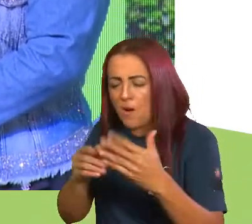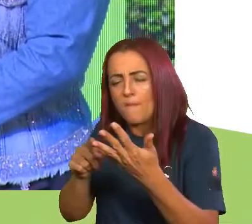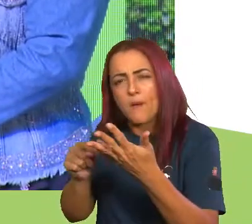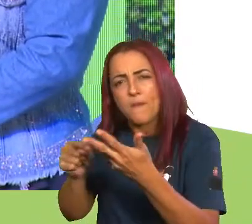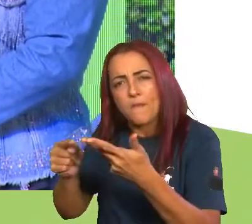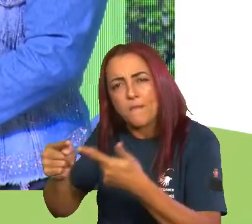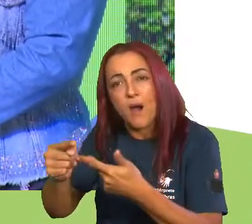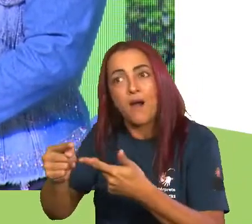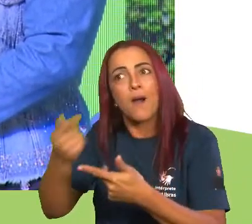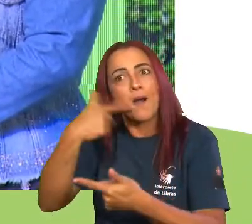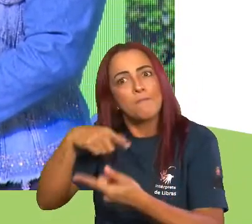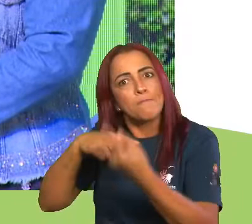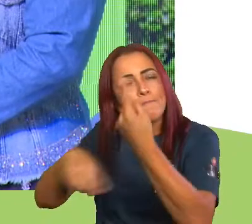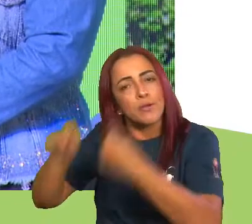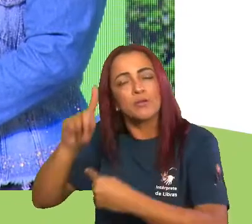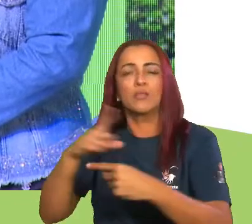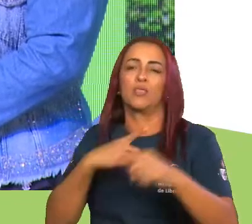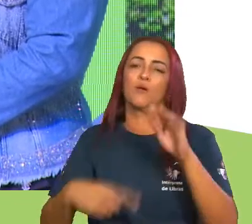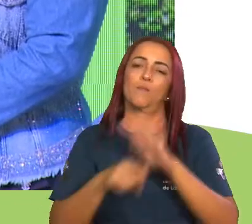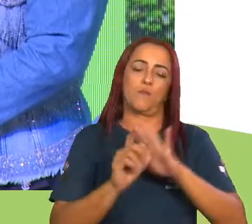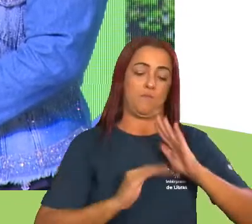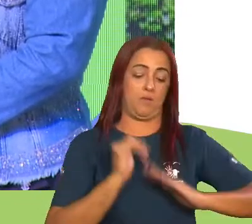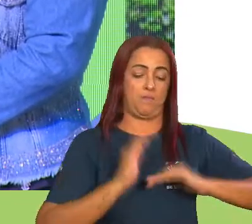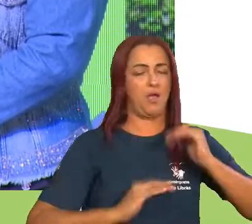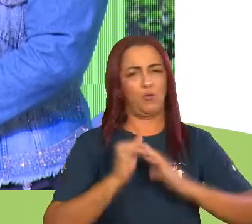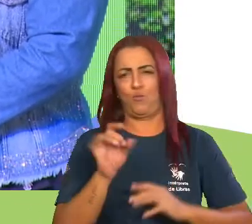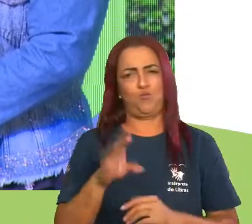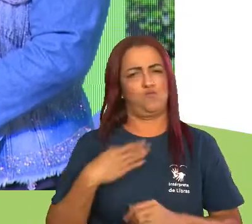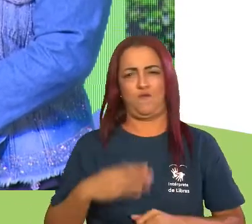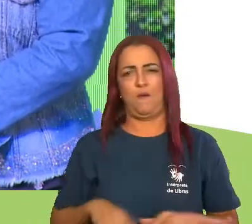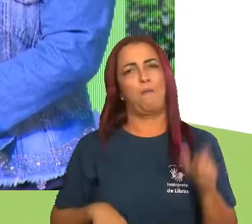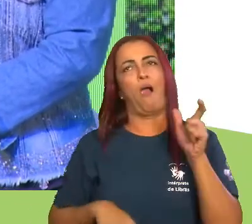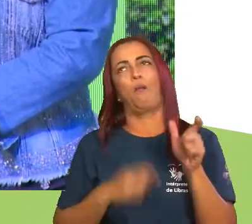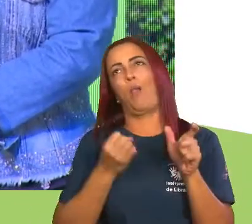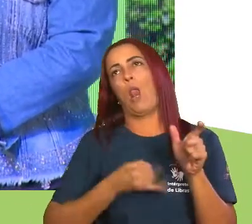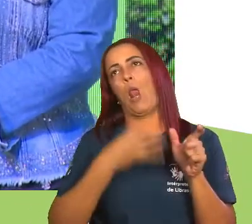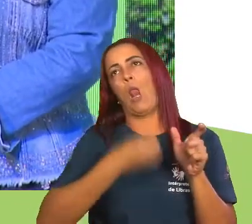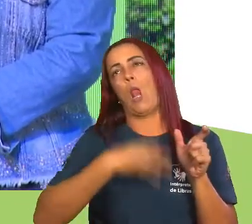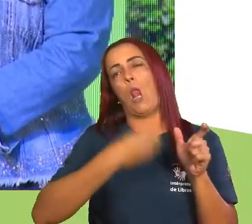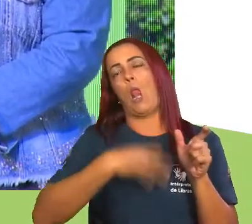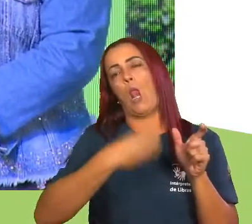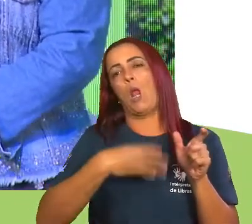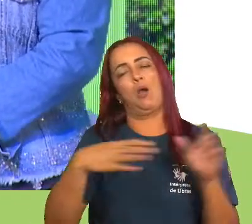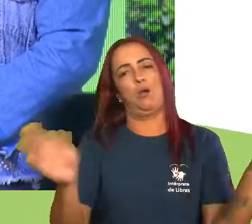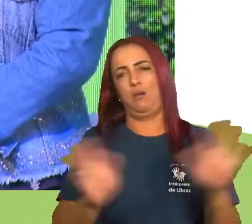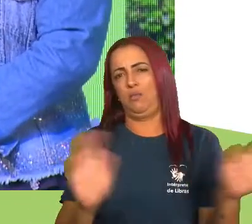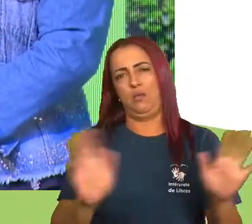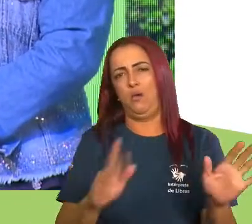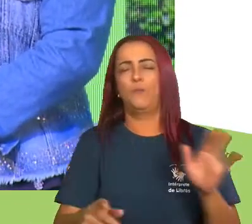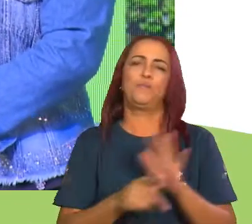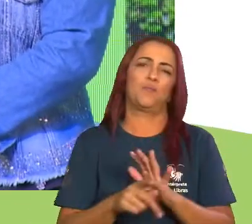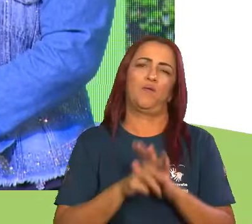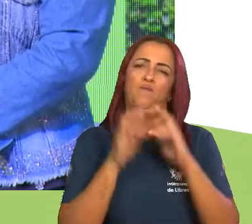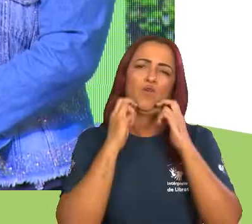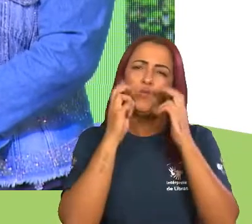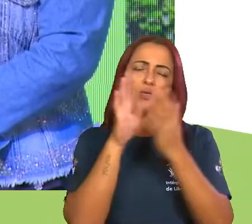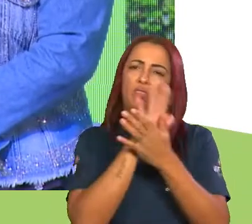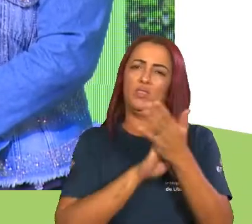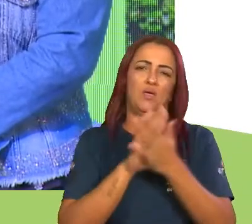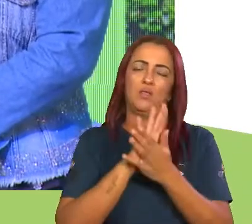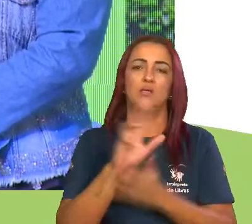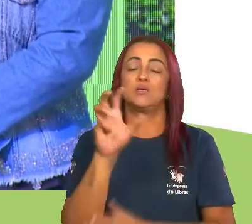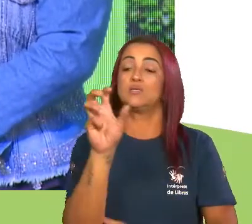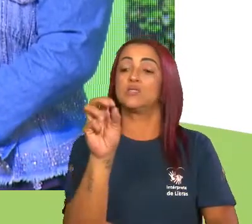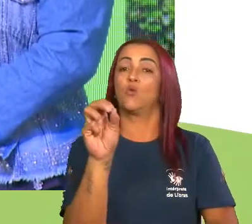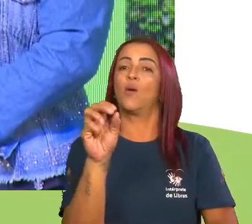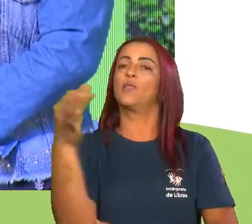prática, não somente nas palavras. Aqui, se tivesse, eu falo isso assim, sem vergonha, 50%